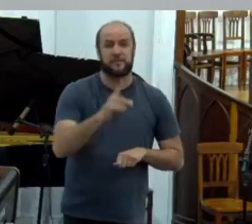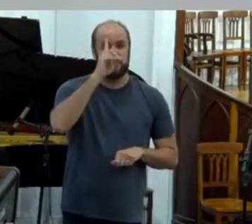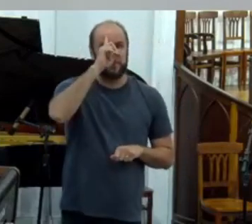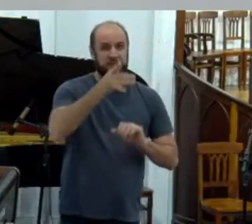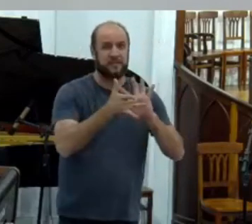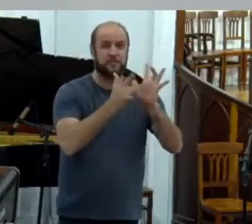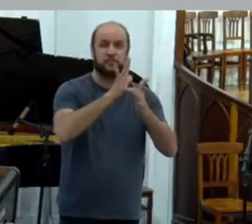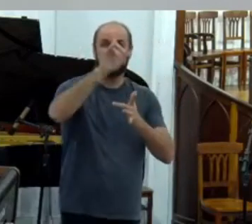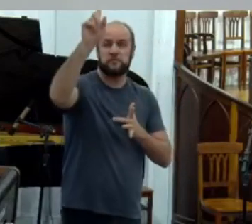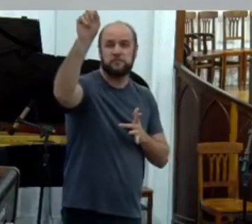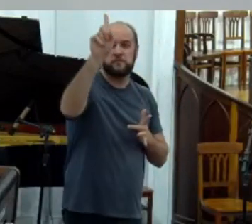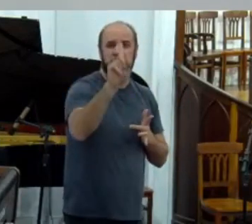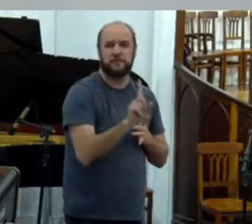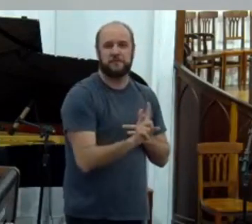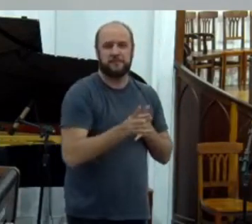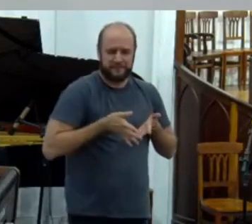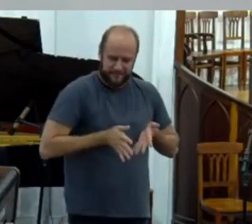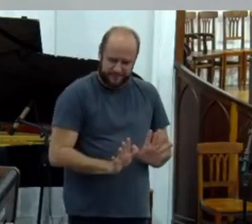nascer de uma mulher,